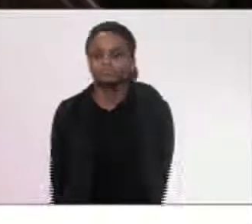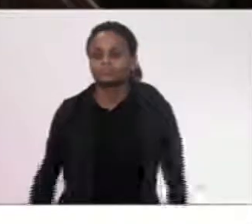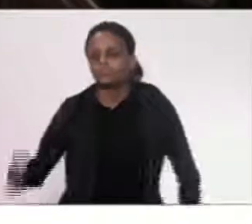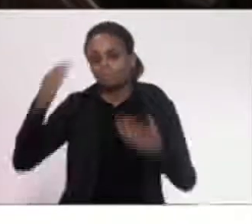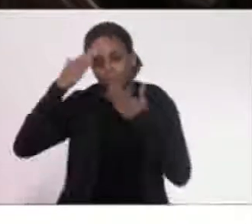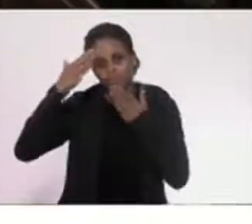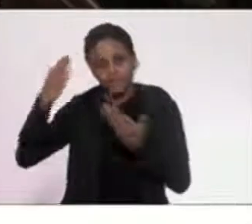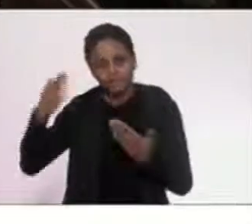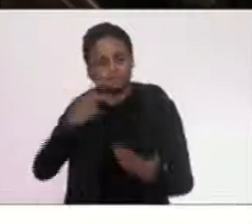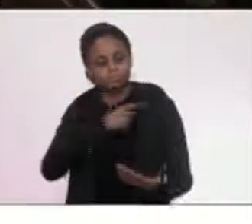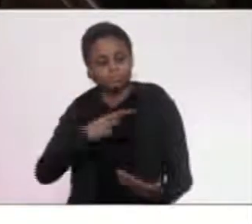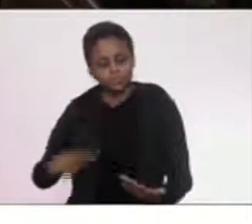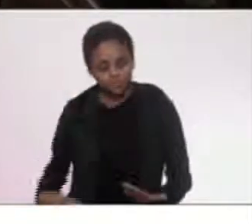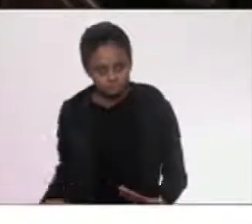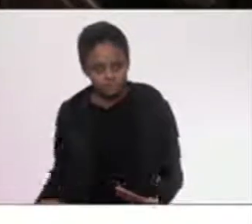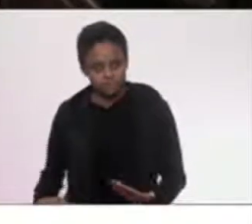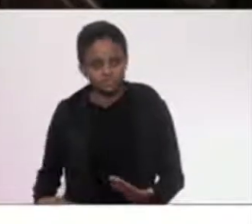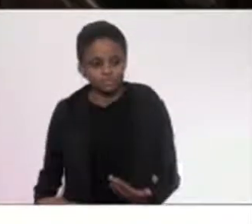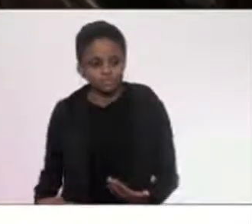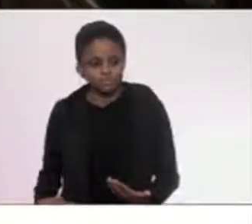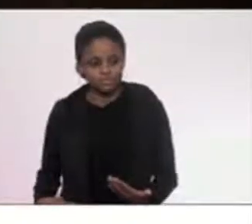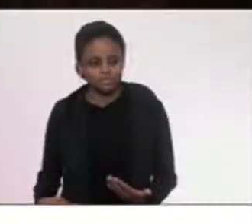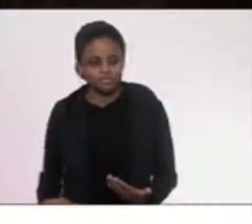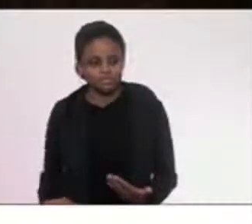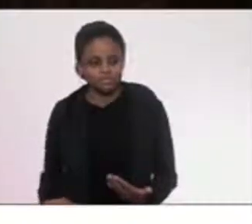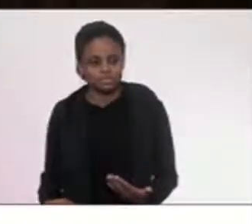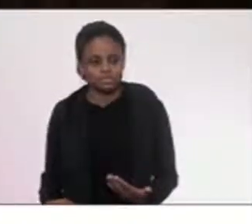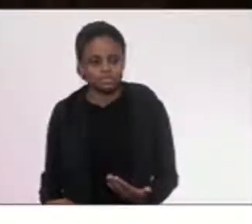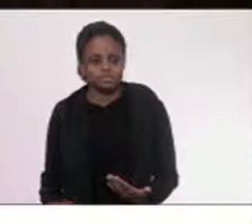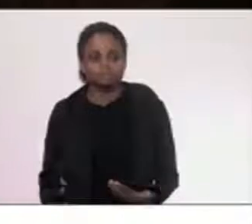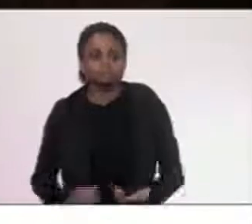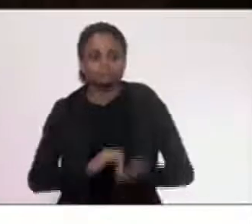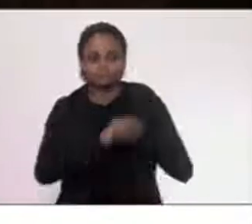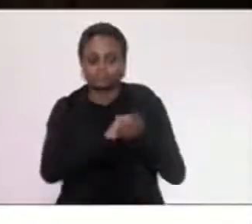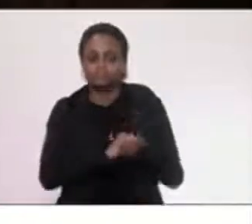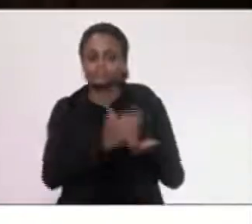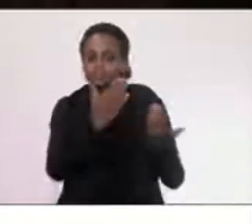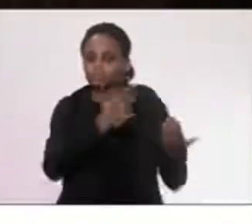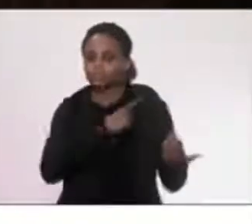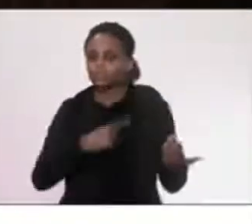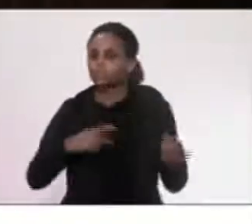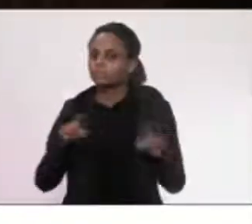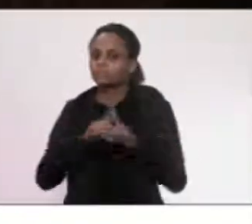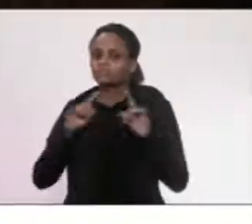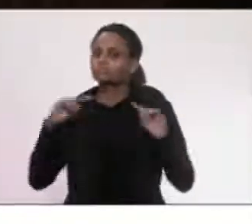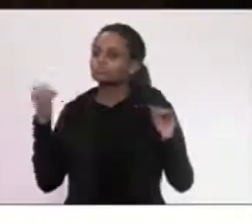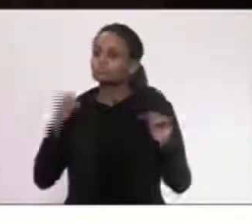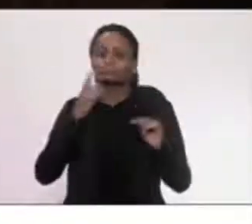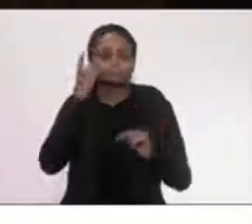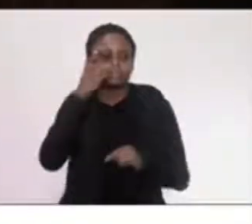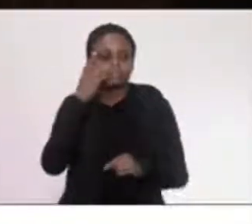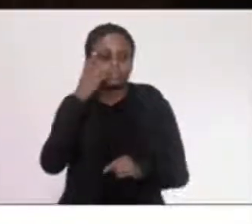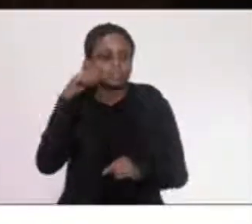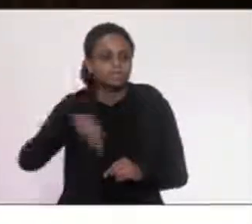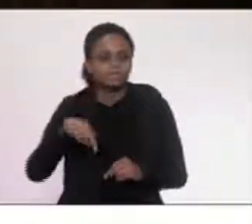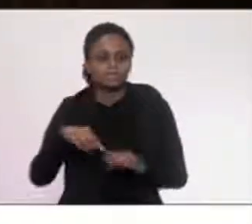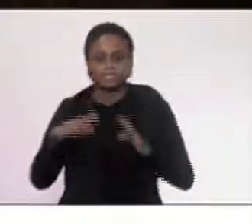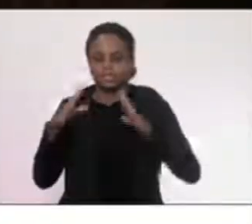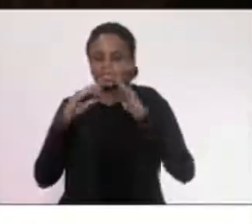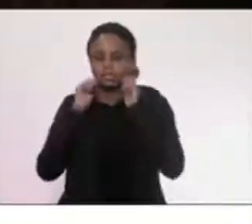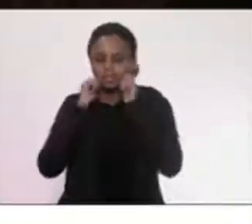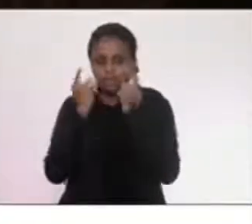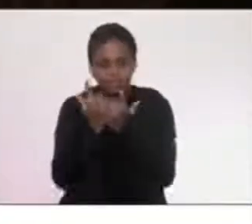Obrigada, senhor presidente. Cumprimento a Vossa Excelência e a todos os deputados e deputadas dessa